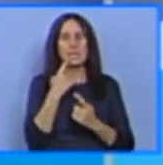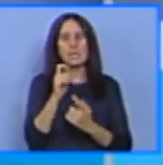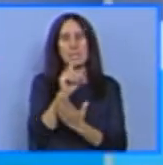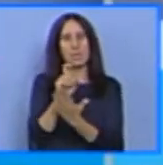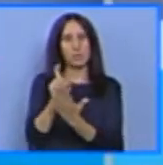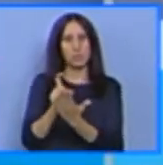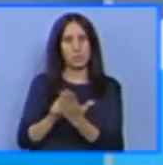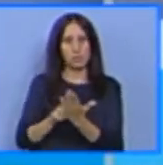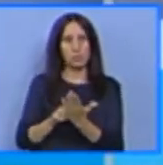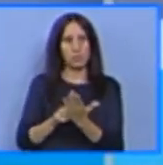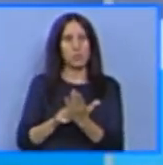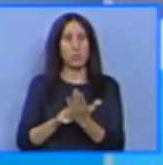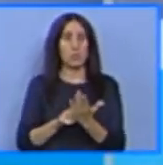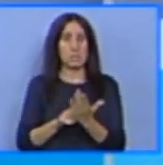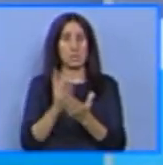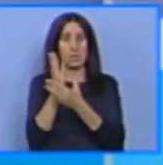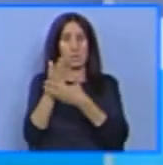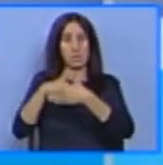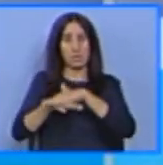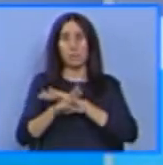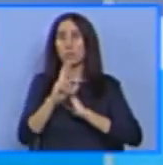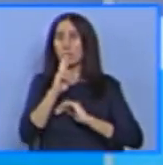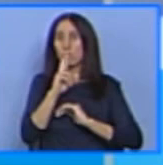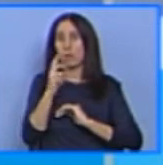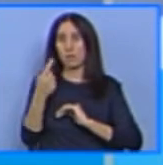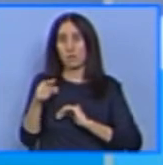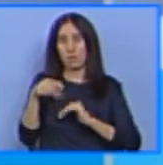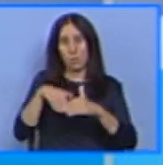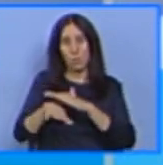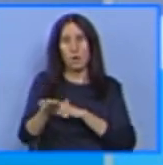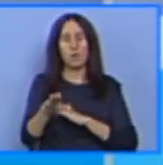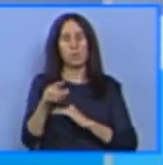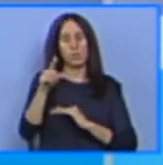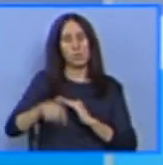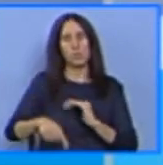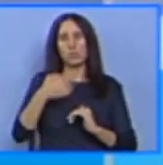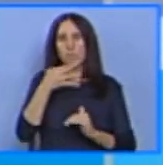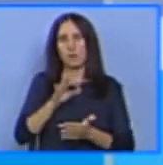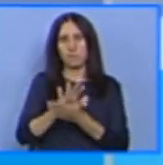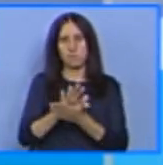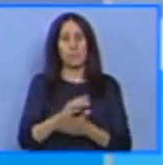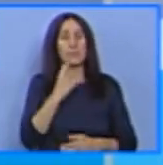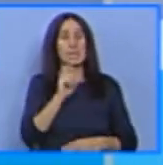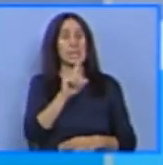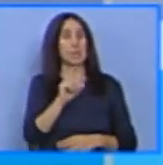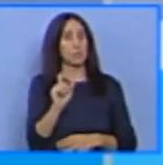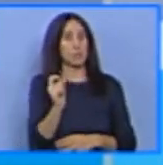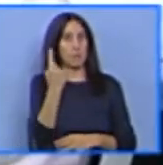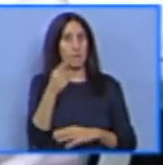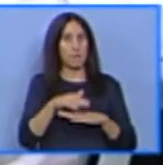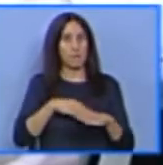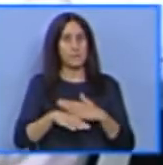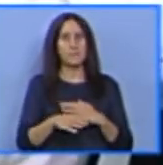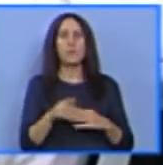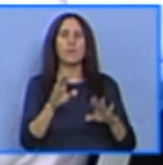estão guardados nos arquivos do santuário e que foram todos eles publicados, os primeiros inquéritos são feitos, às